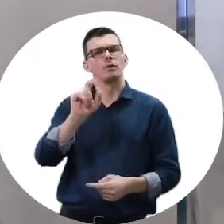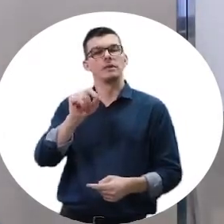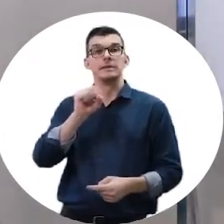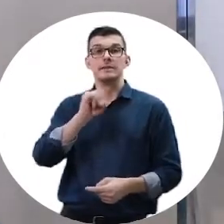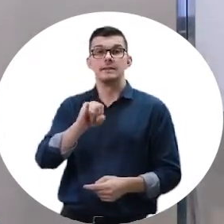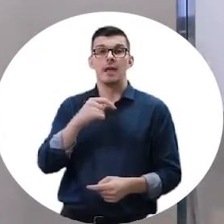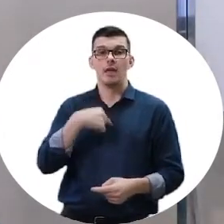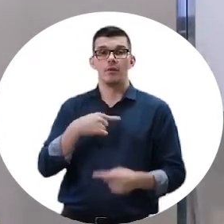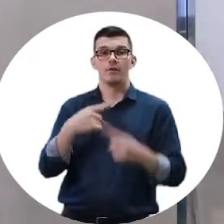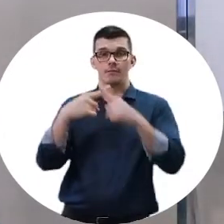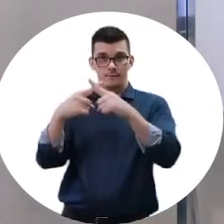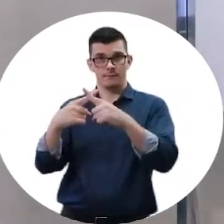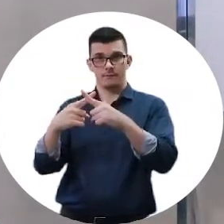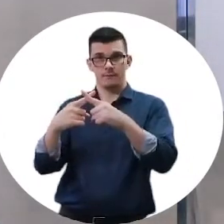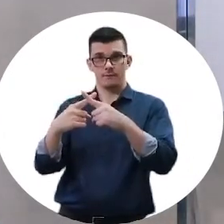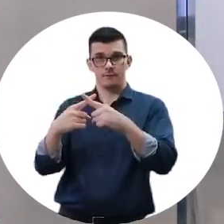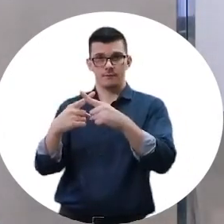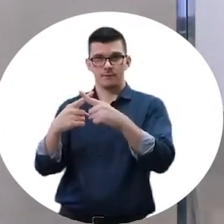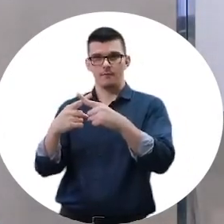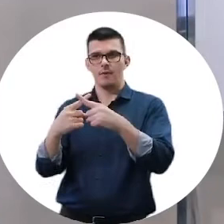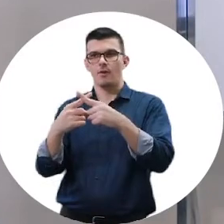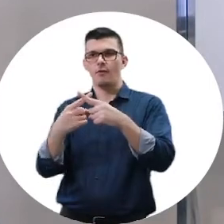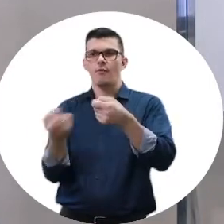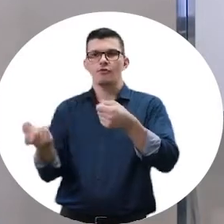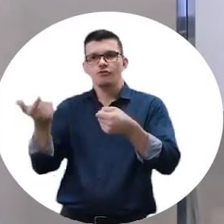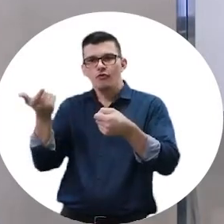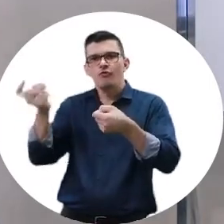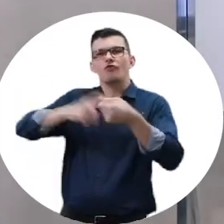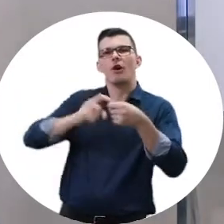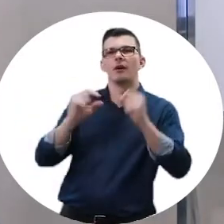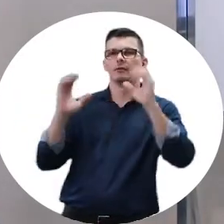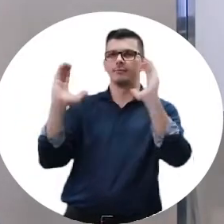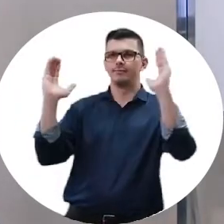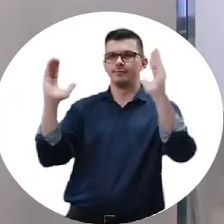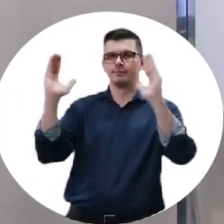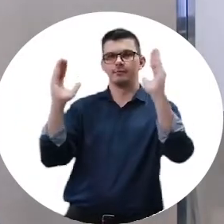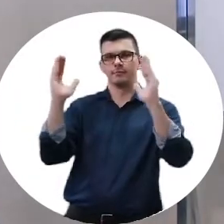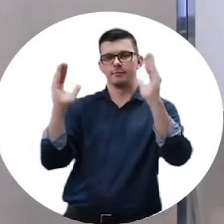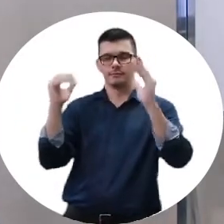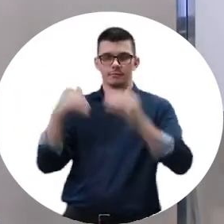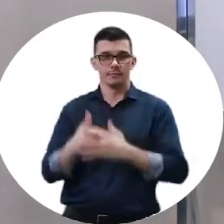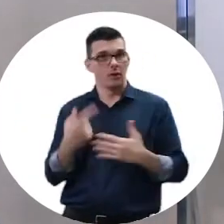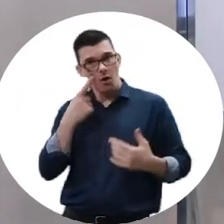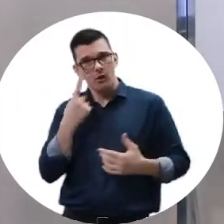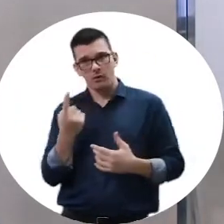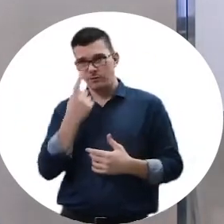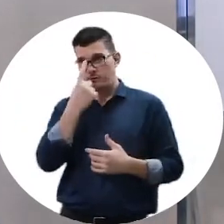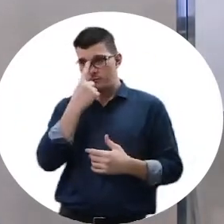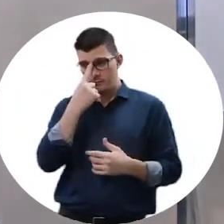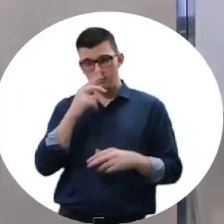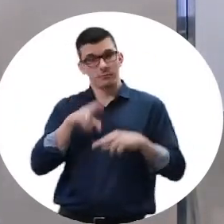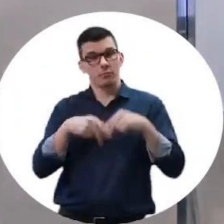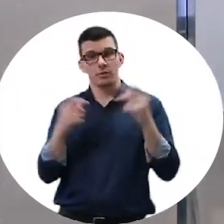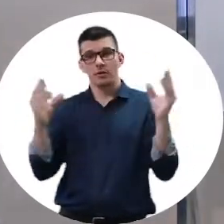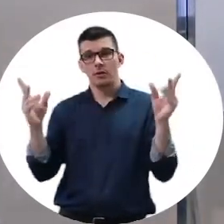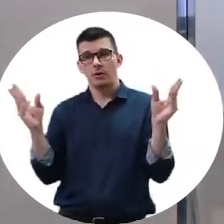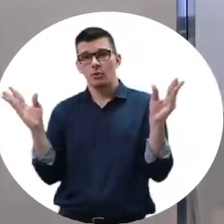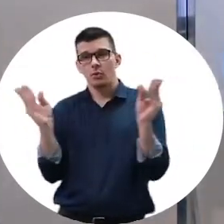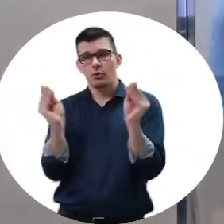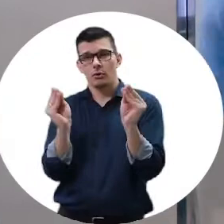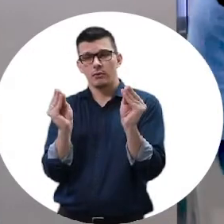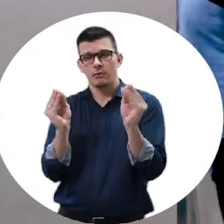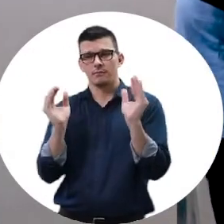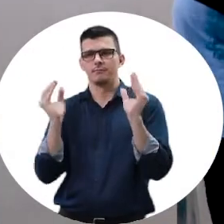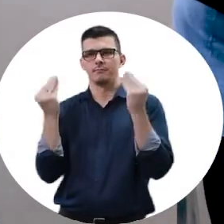seguinte. Se eu multiplicar A por esse, vai voltar a ser esse. Se eu multiplicar A por massa de B, vai voltar a ser esse. Então, por isso que ficou